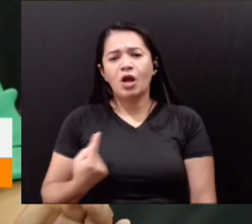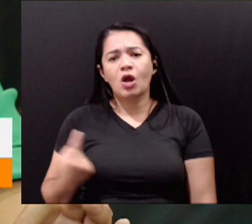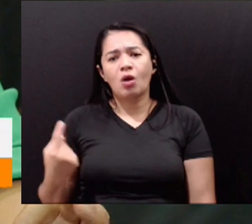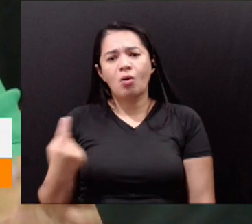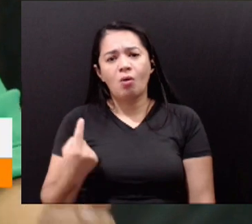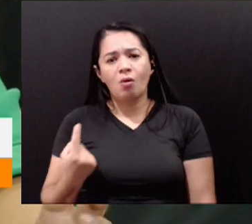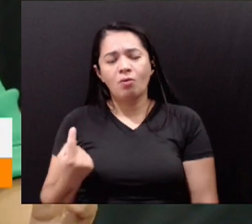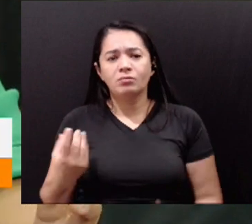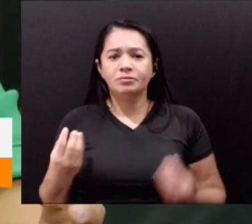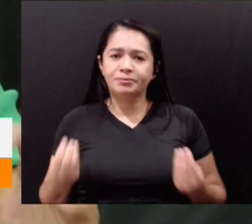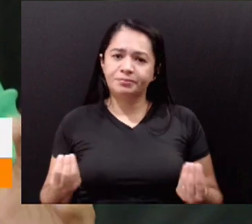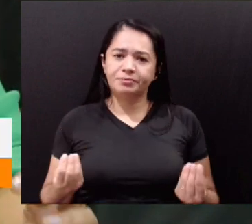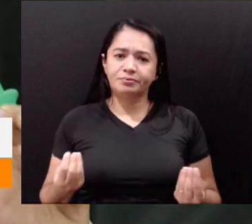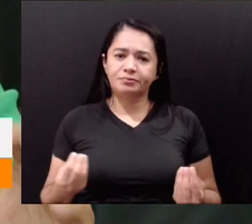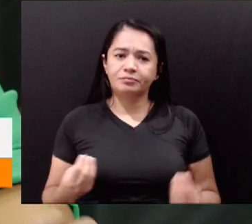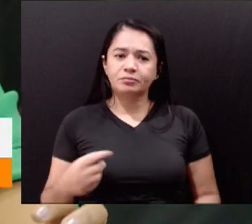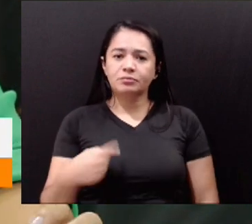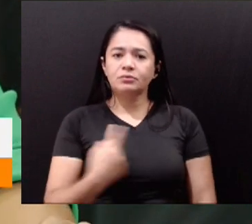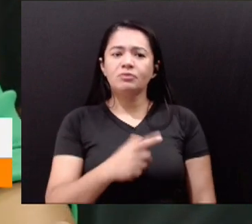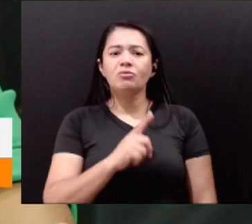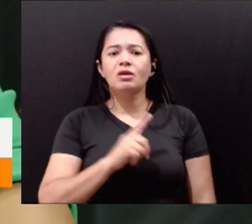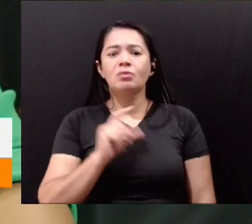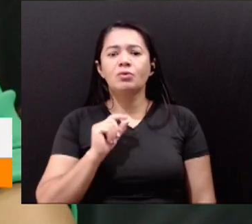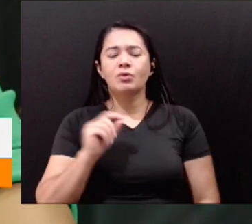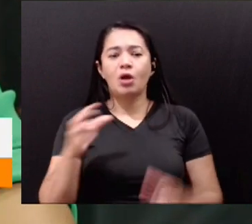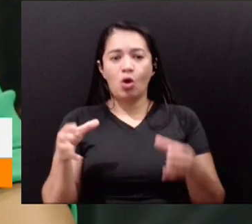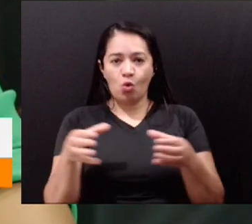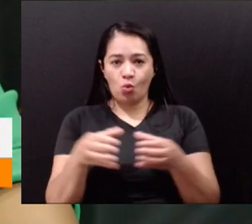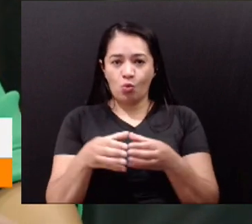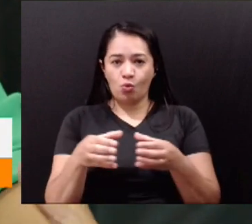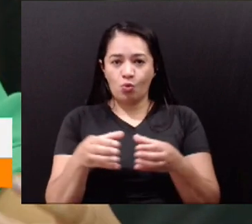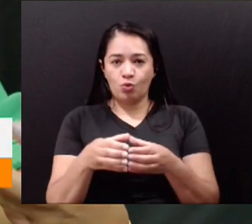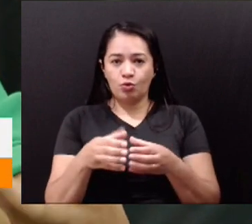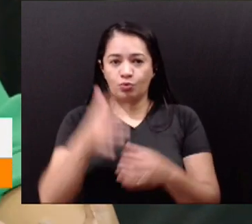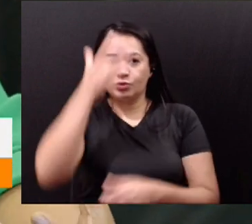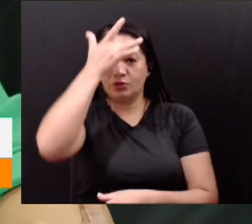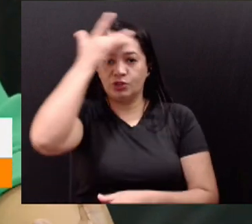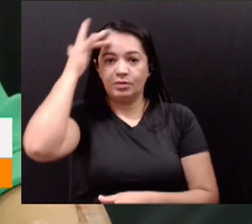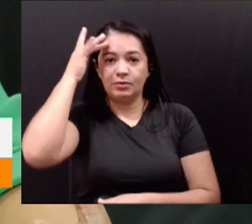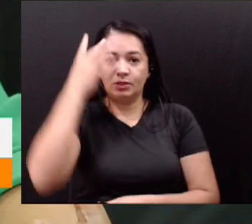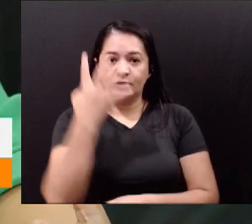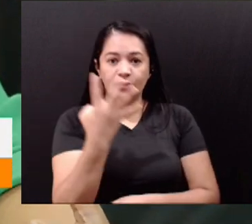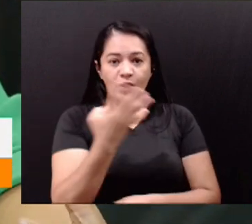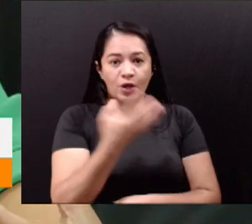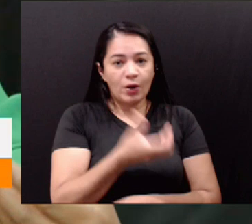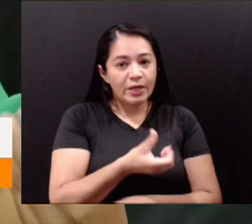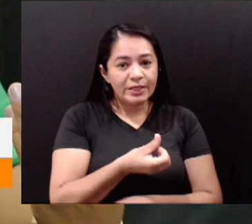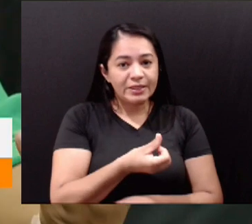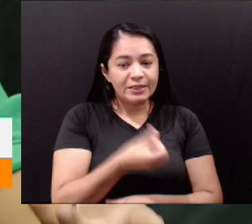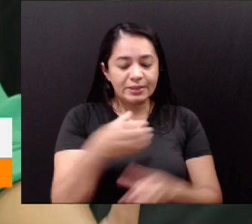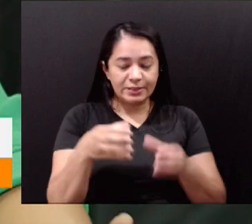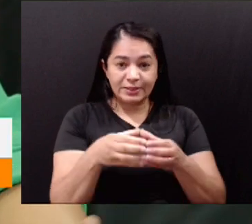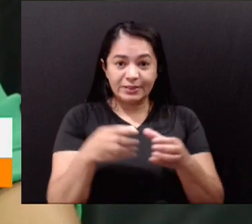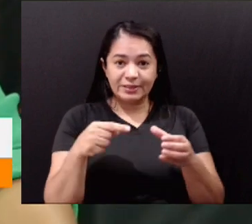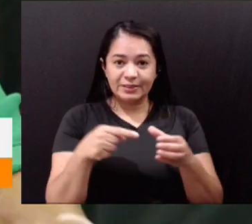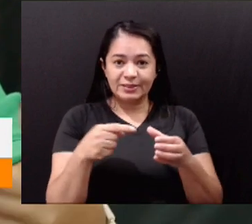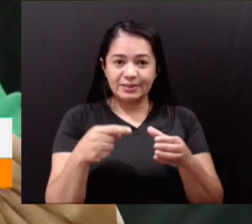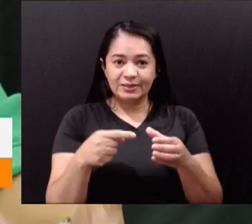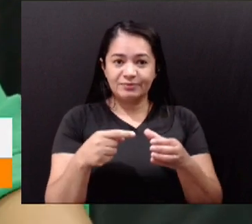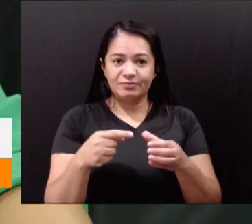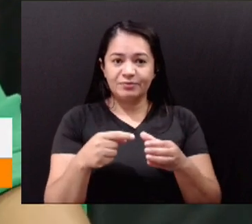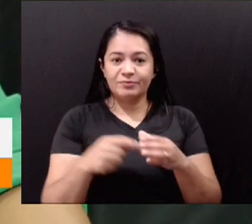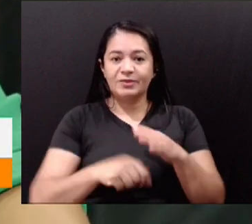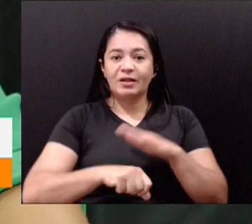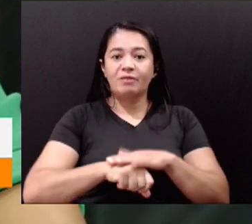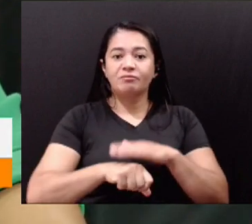nós temos um grupo de 46 pessoas aqui em Campinas, e esse grupo é formado por ex-funcionários